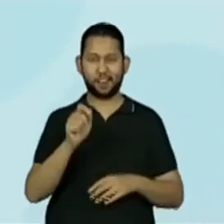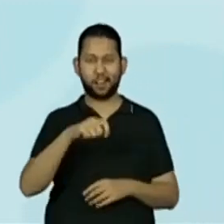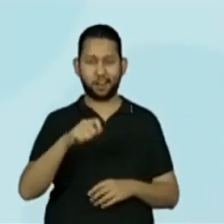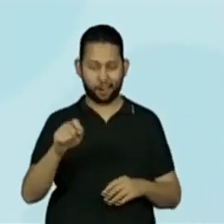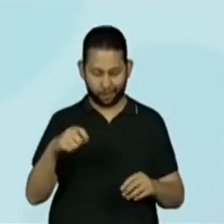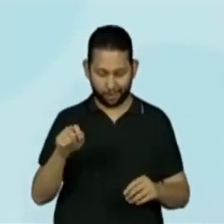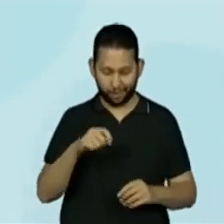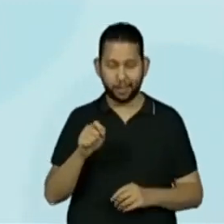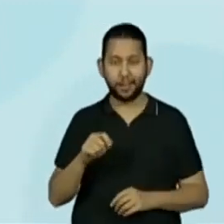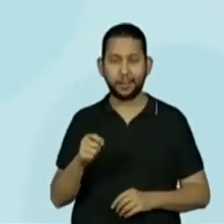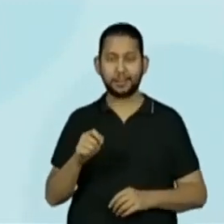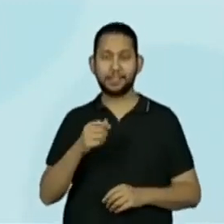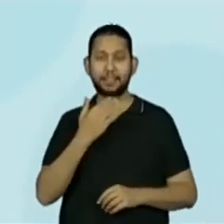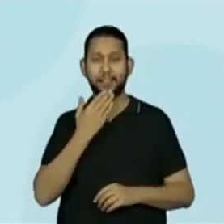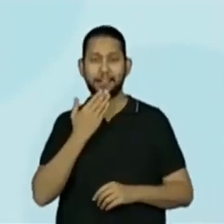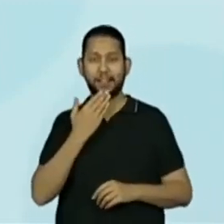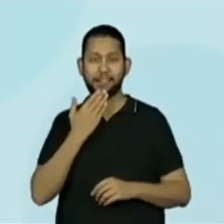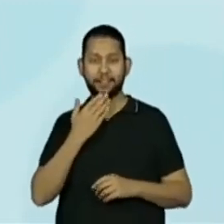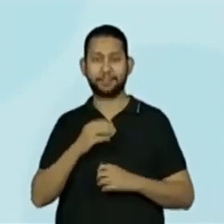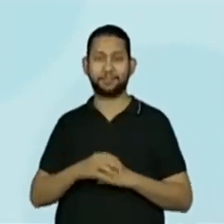olha,